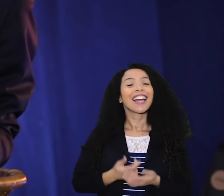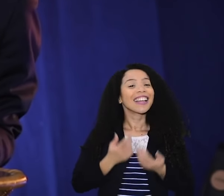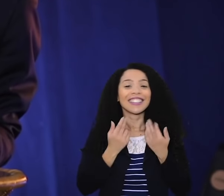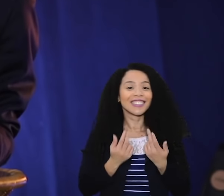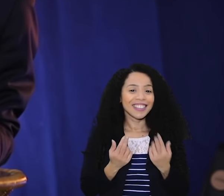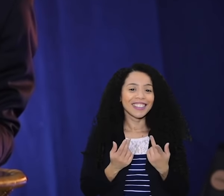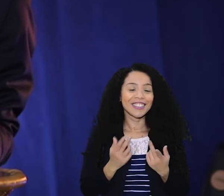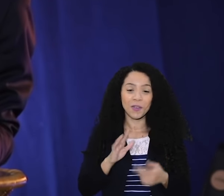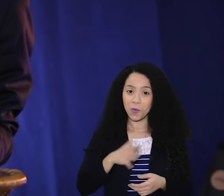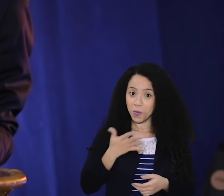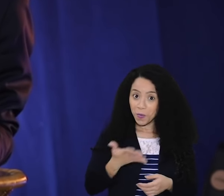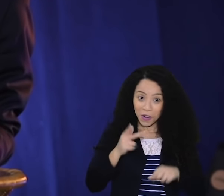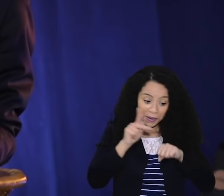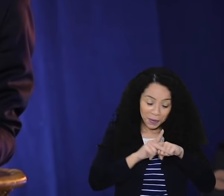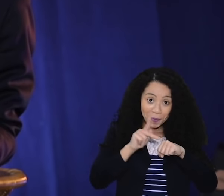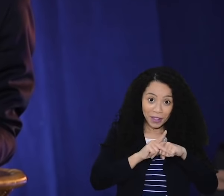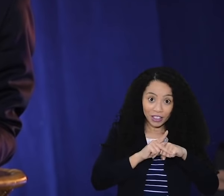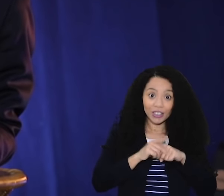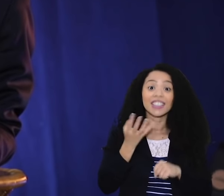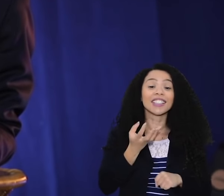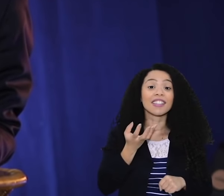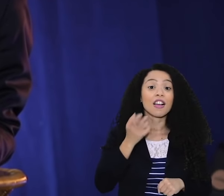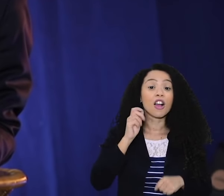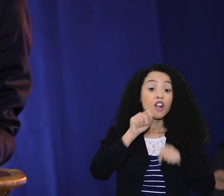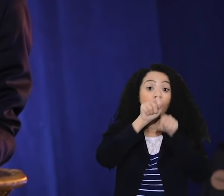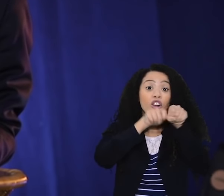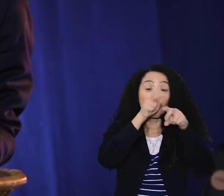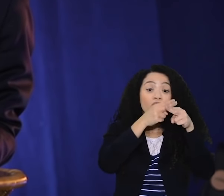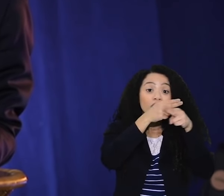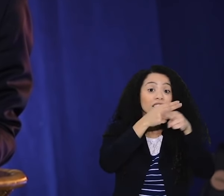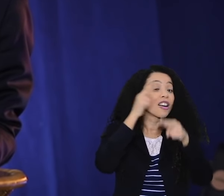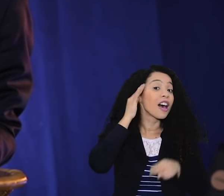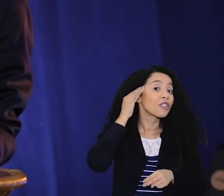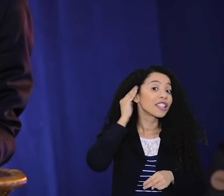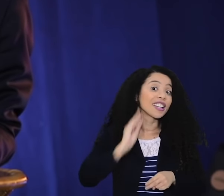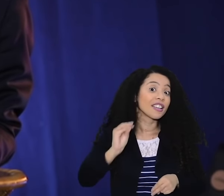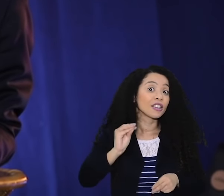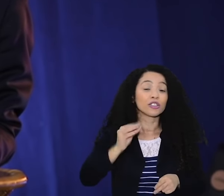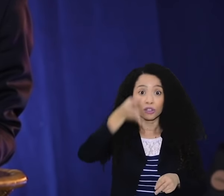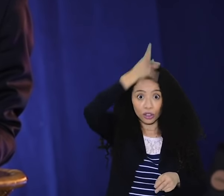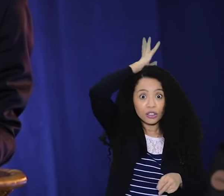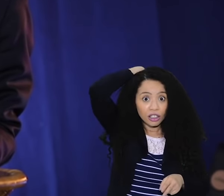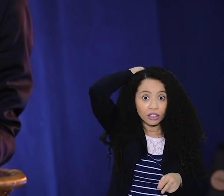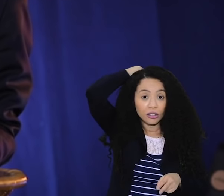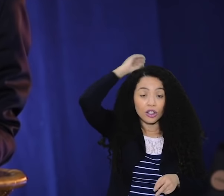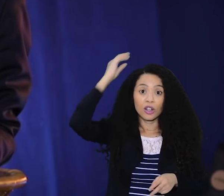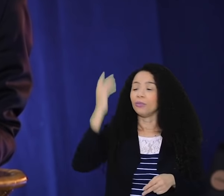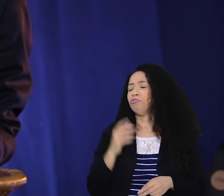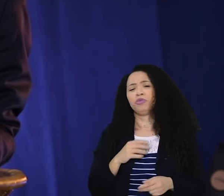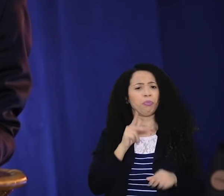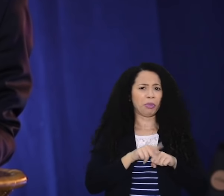É mais ou menos como quando Pedro quis cortar a orelha do soldado romano lá na hora que prenderam Jesus.